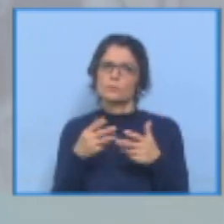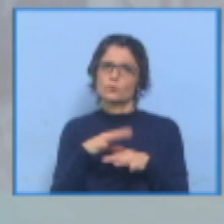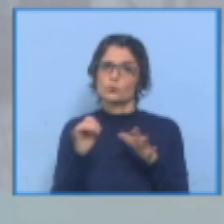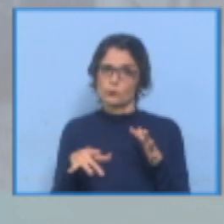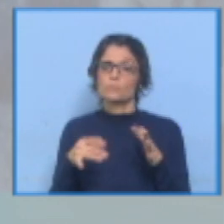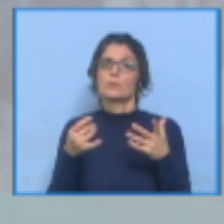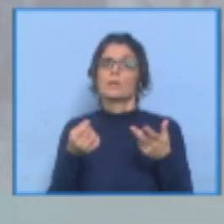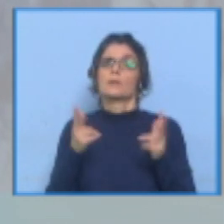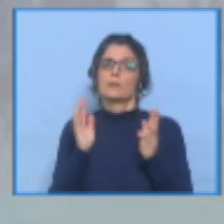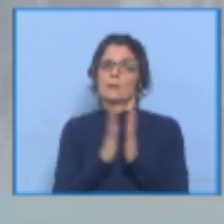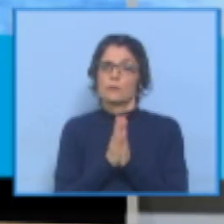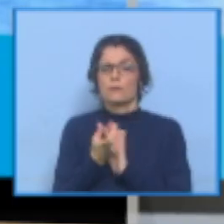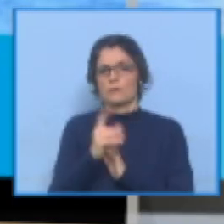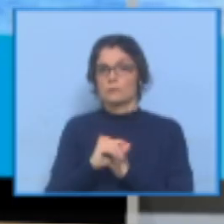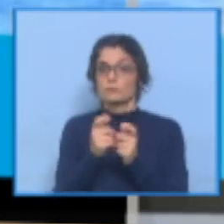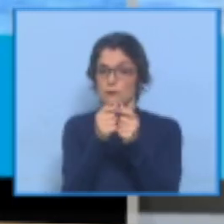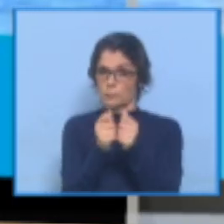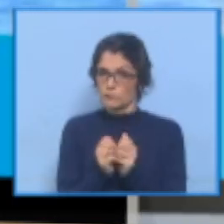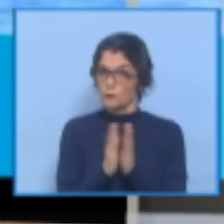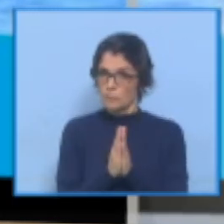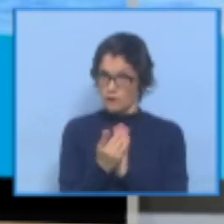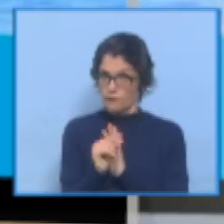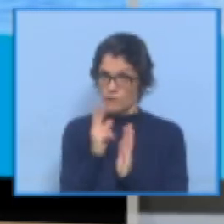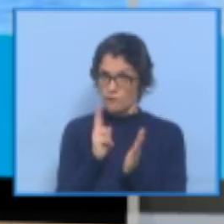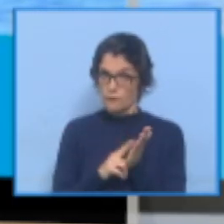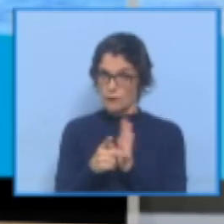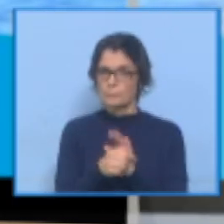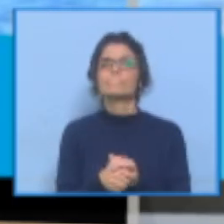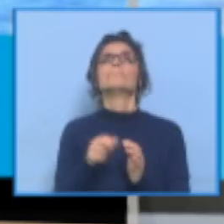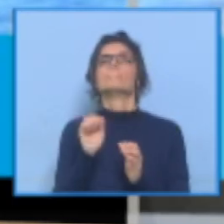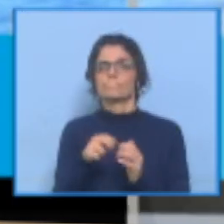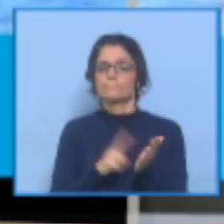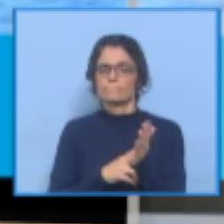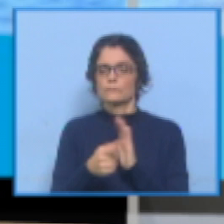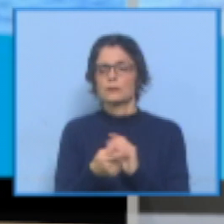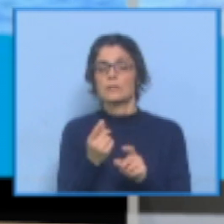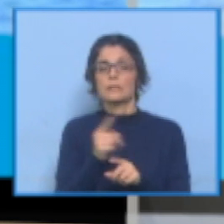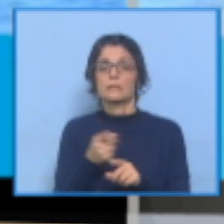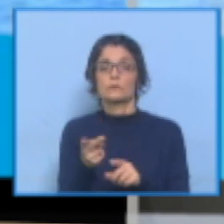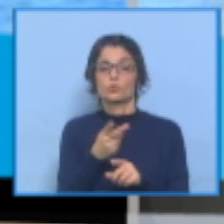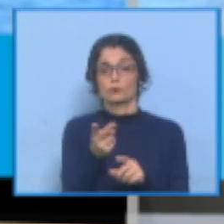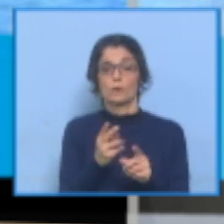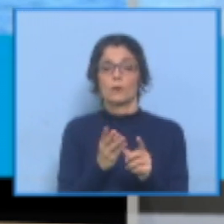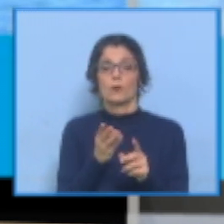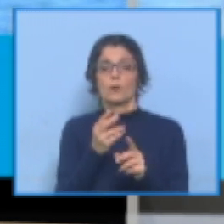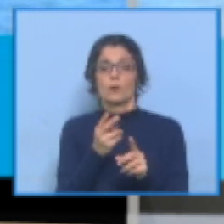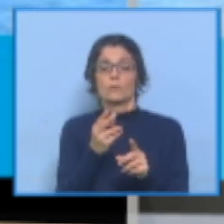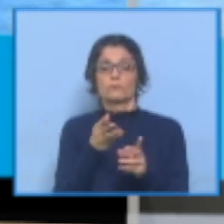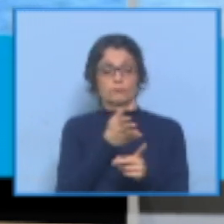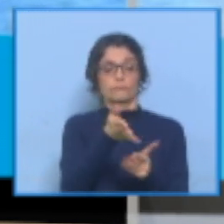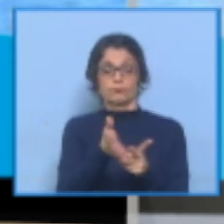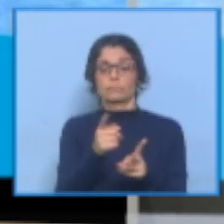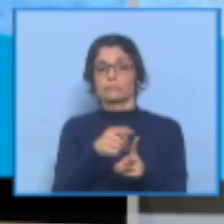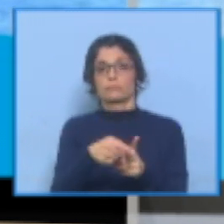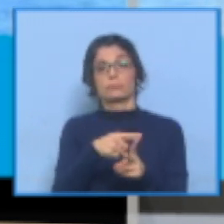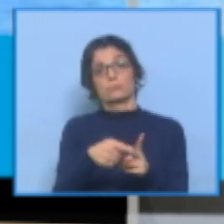oração. Sim. Sim, porque de facto são os 3 pilares, ou 2 dos pilares da nossa instituição. Portanto, a